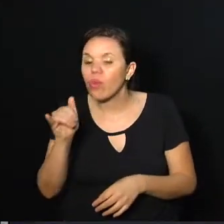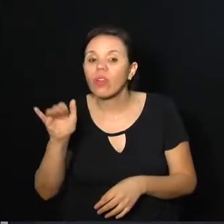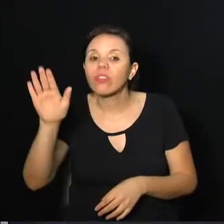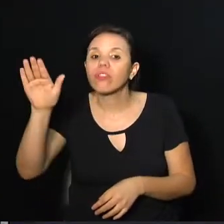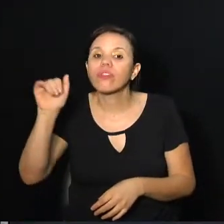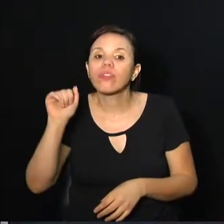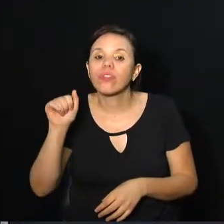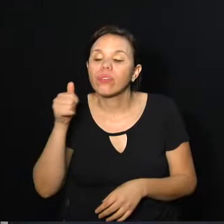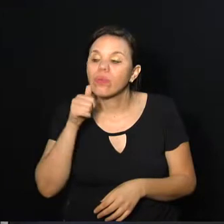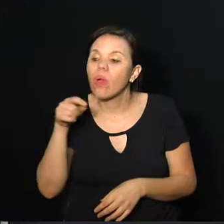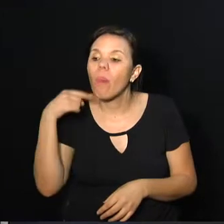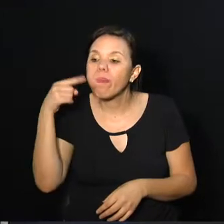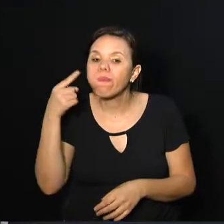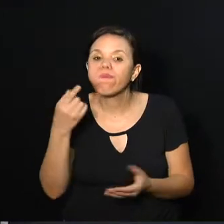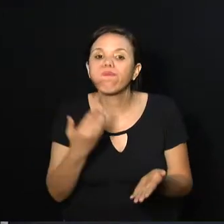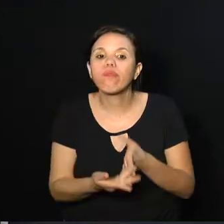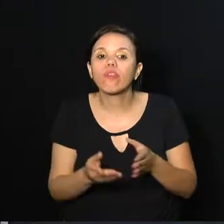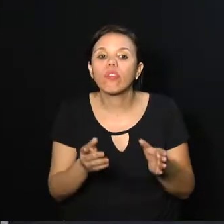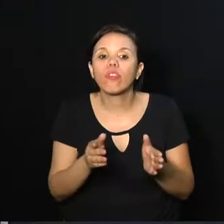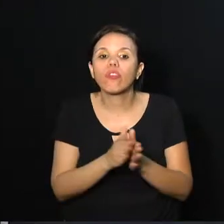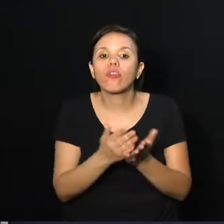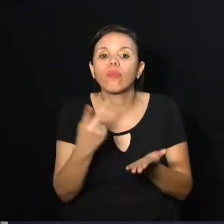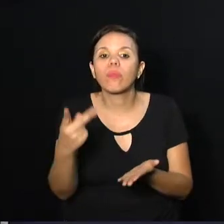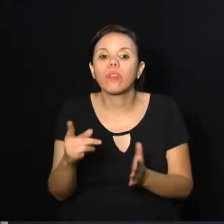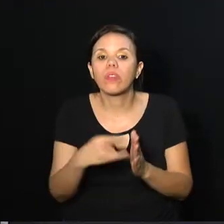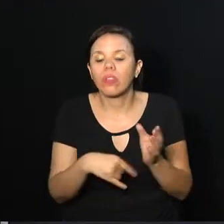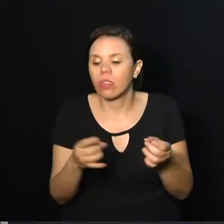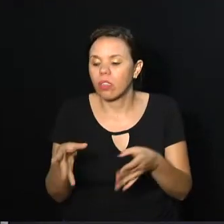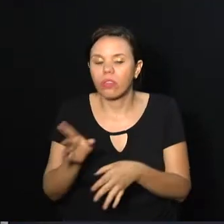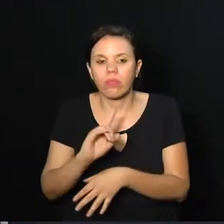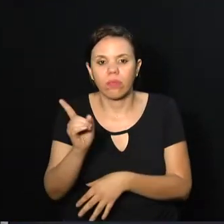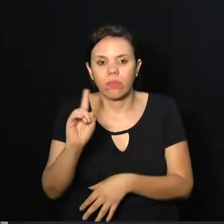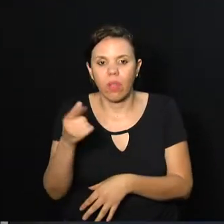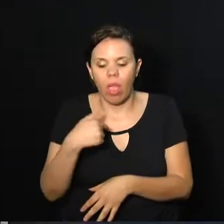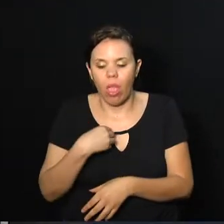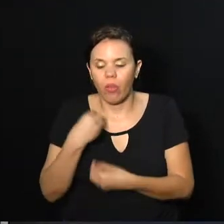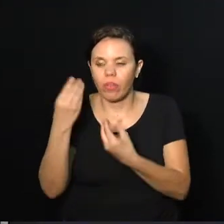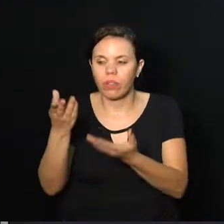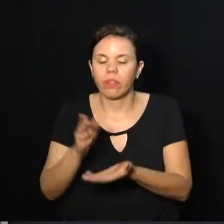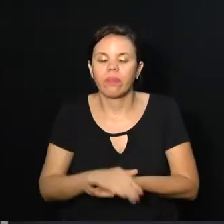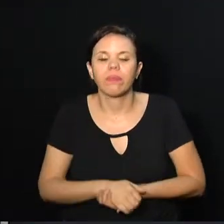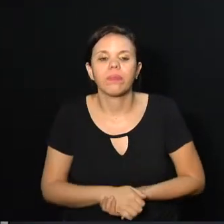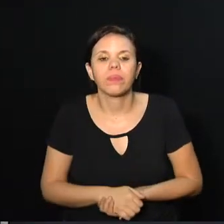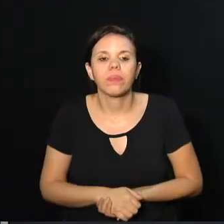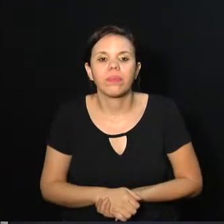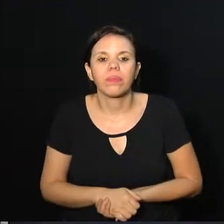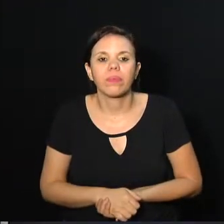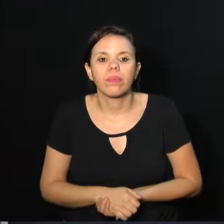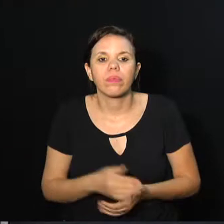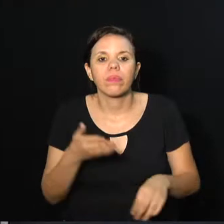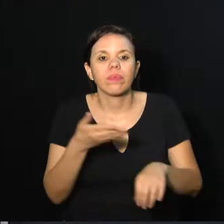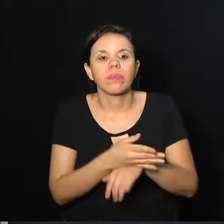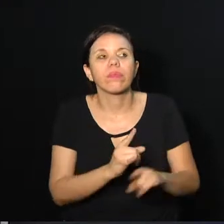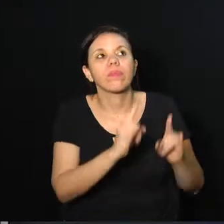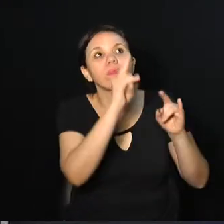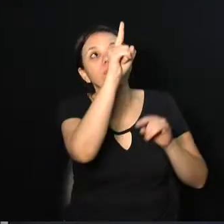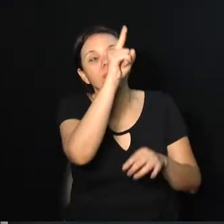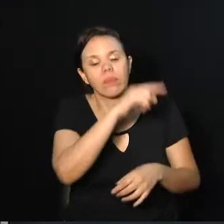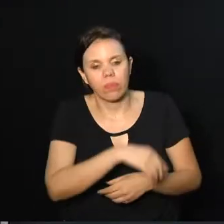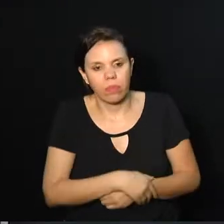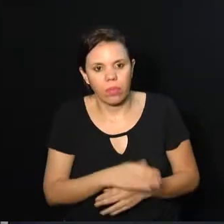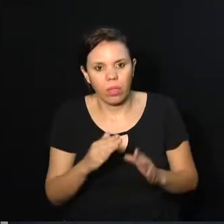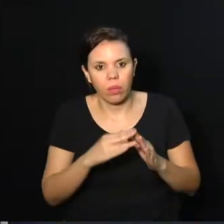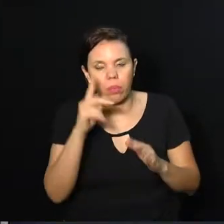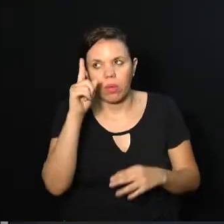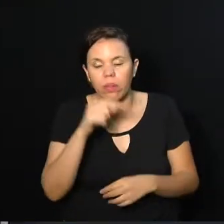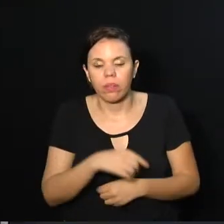estacionamento: essa senhora aqui perdeu o documento, eu quero entregar para ela. Ah, deixa que eu entrego. Eu falei: não, eu que quero entregar. Falou: então é naquele prédio lá, vai lá, que é lá, ela mora